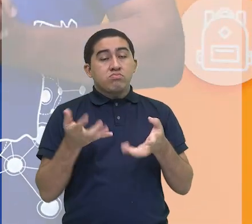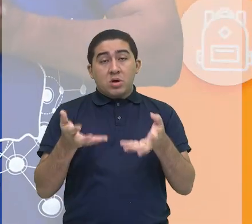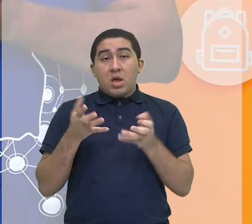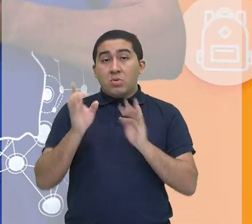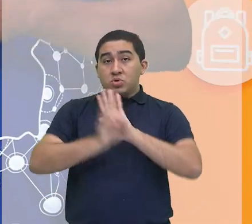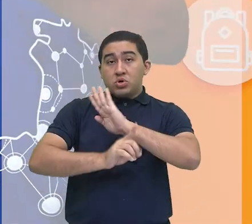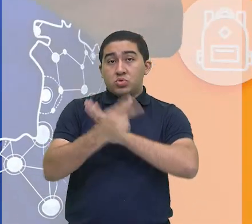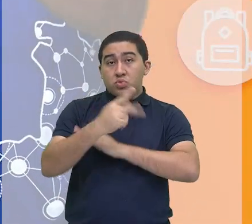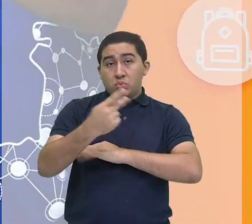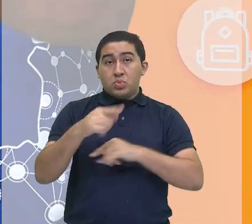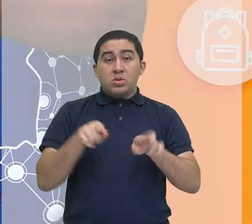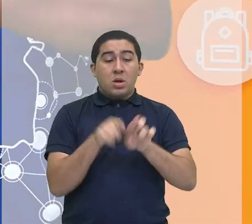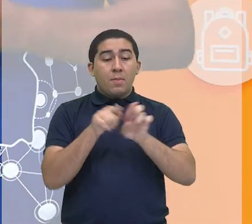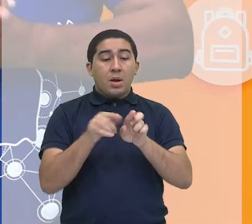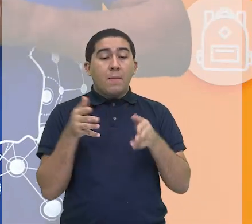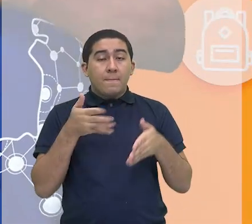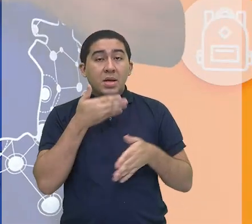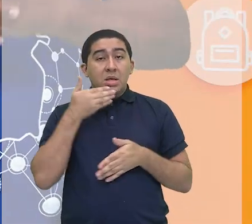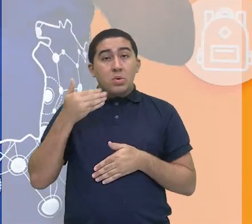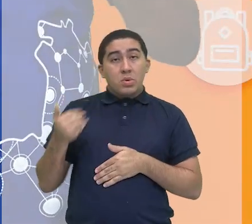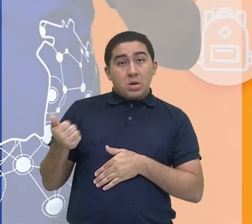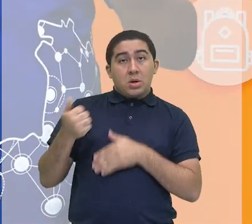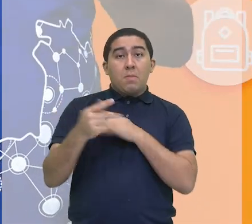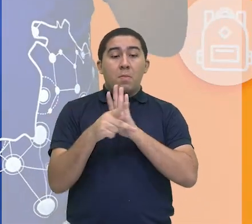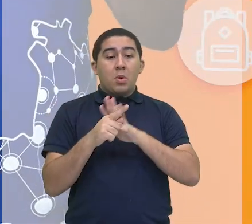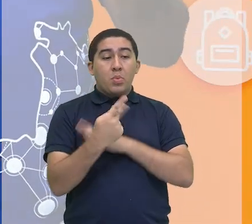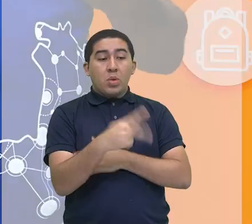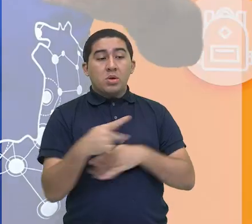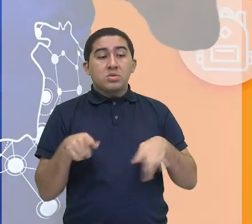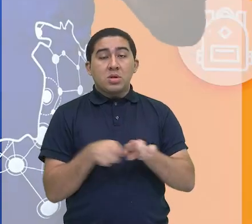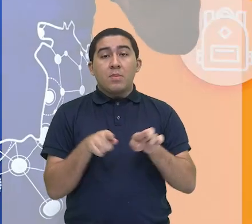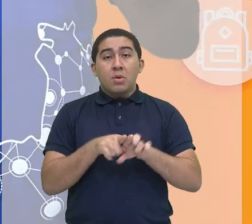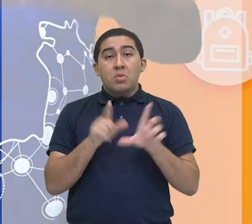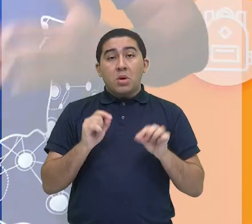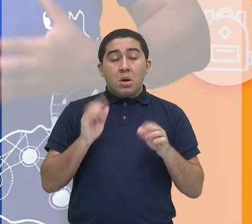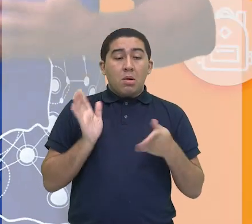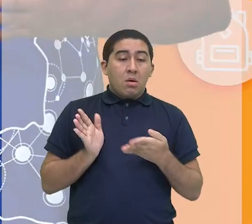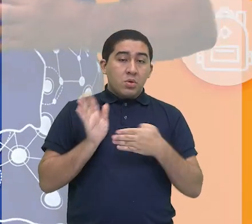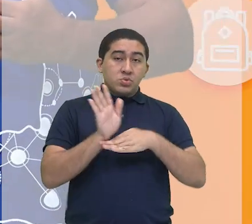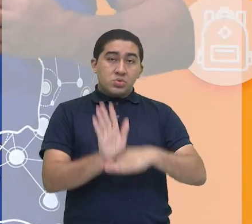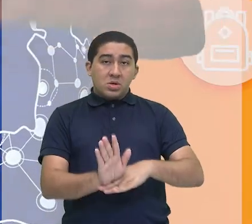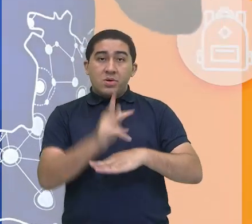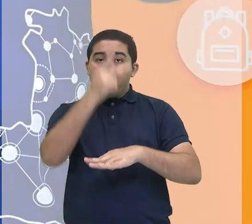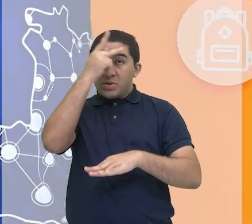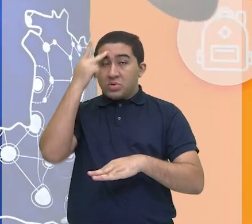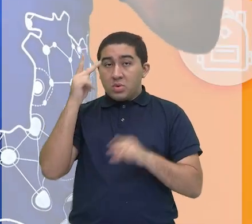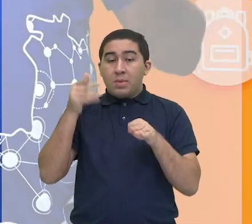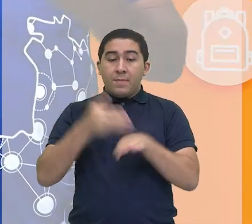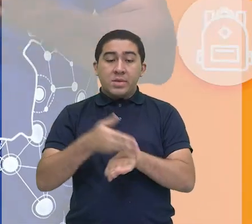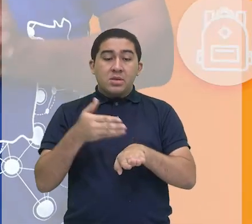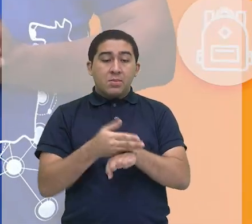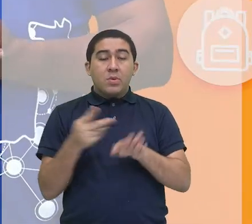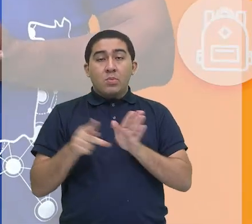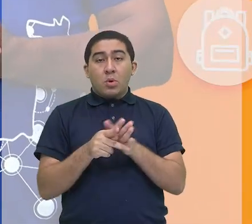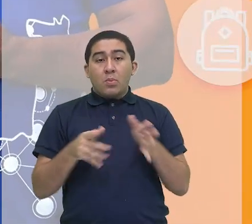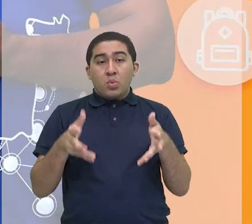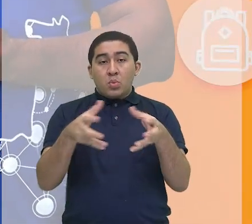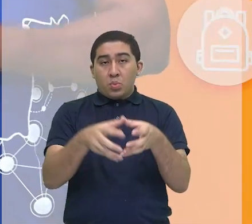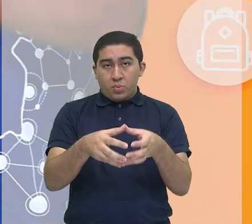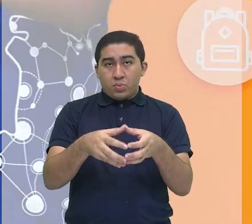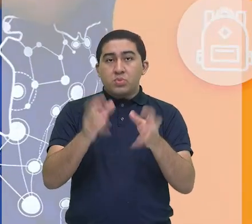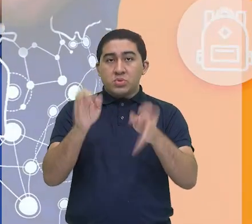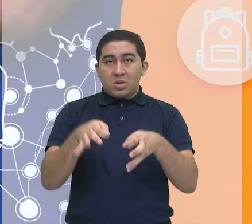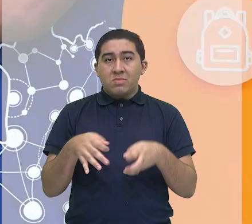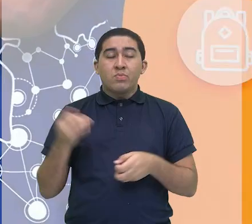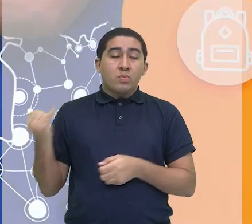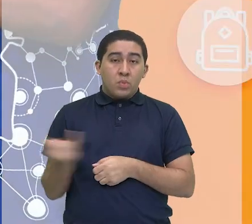seus direitos, para buscar melhorias e para colaborar, né, ajudar as pessoas que fazem parte daquele grupo. Também